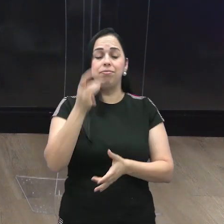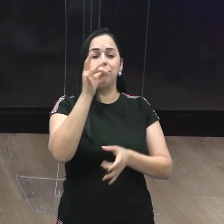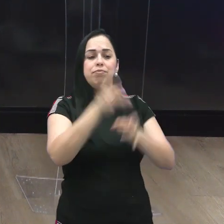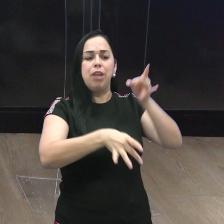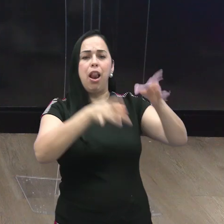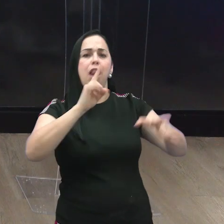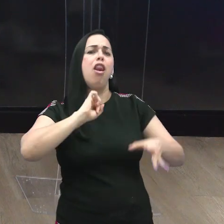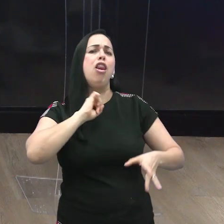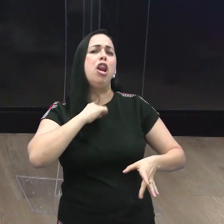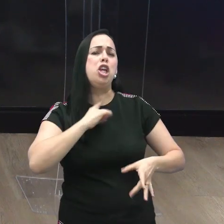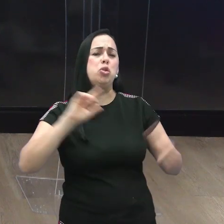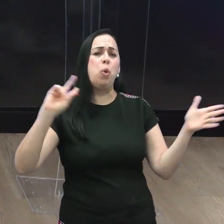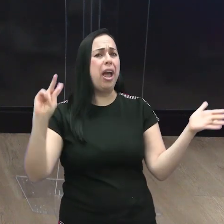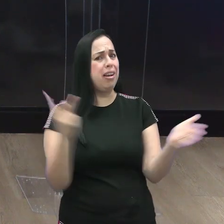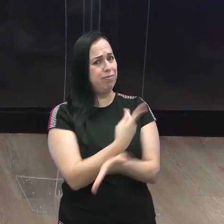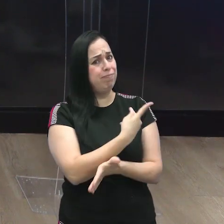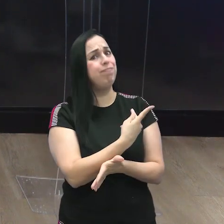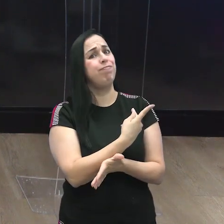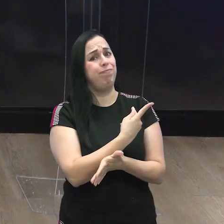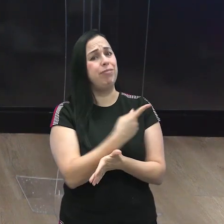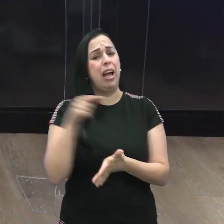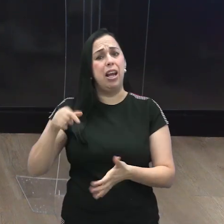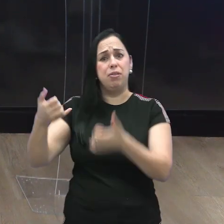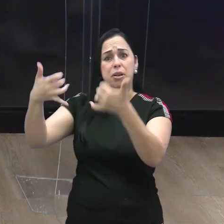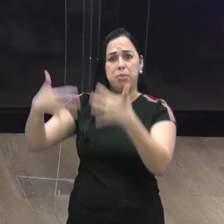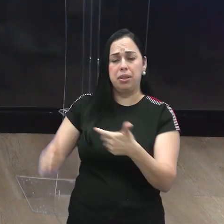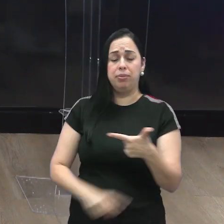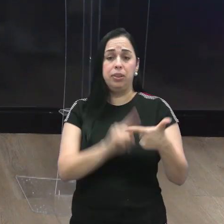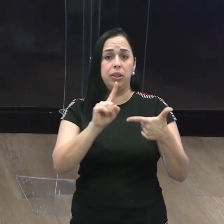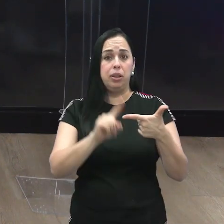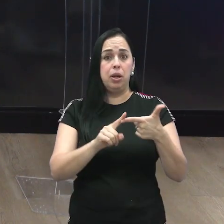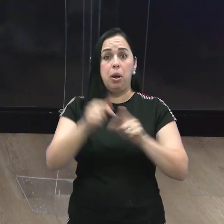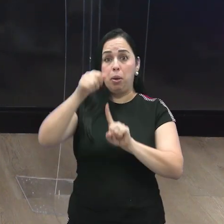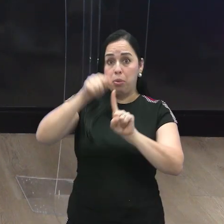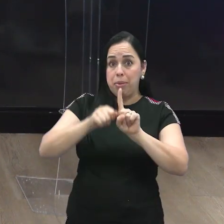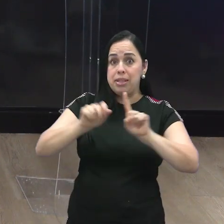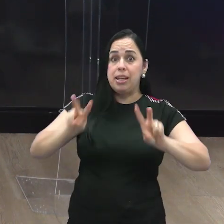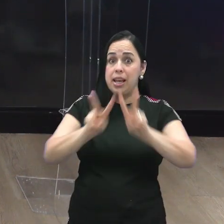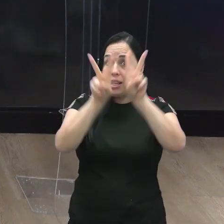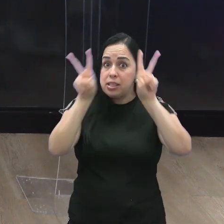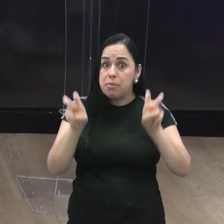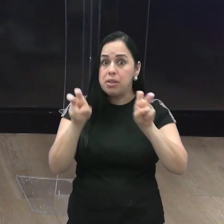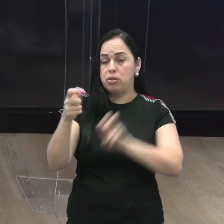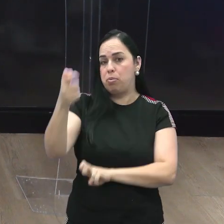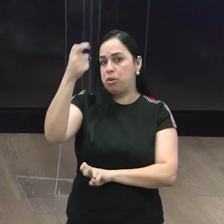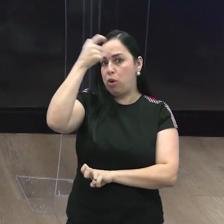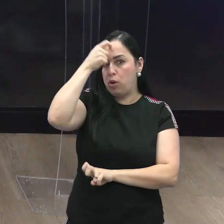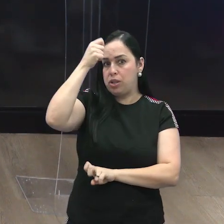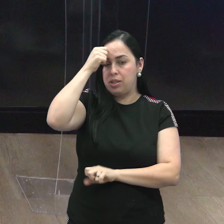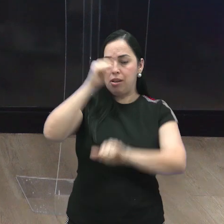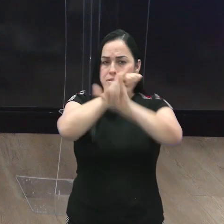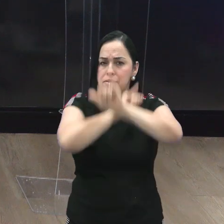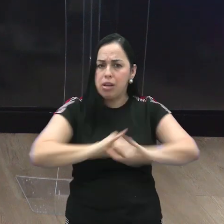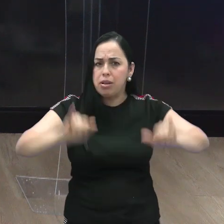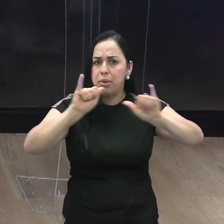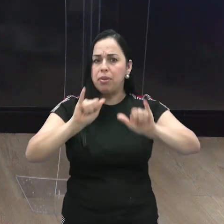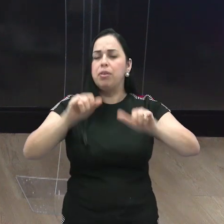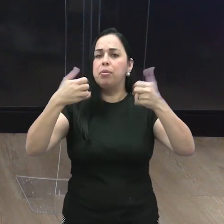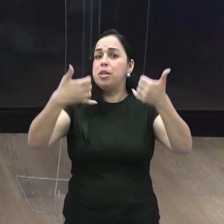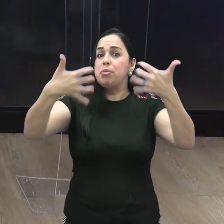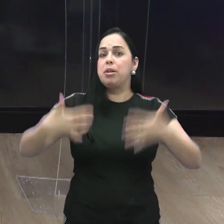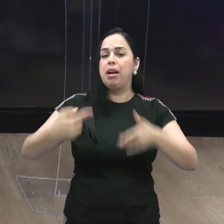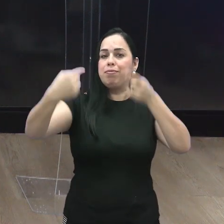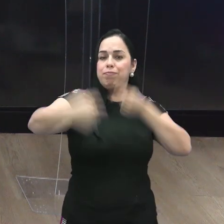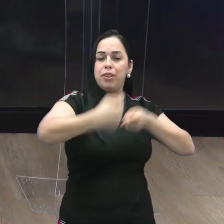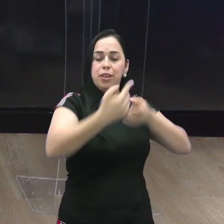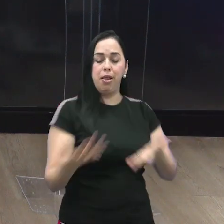descarte irregular de lixo na cidade. E no mês de conscientização sobre o autismo, vamos falar sobre os desafios para